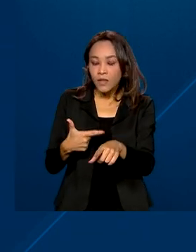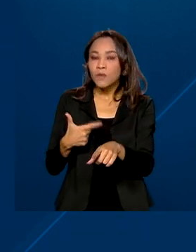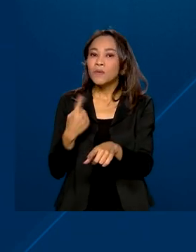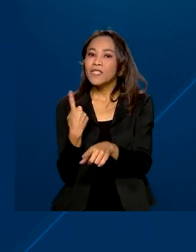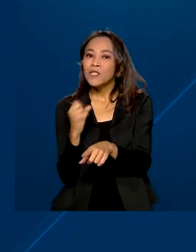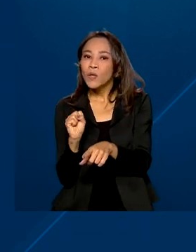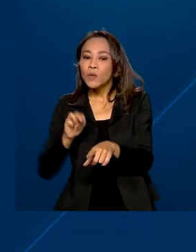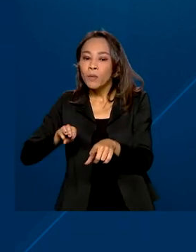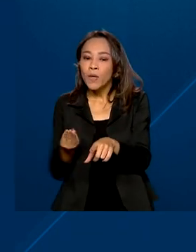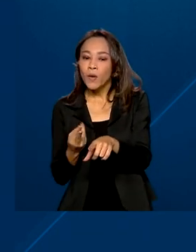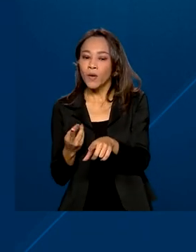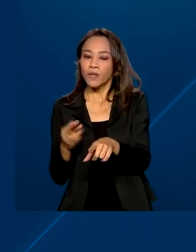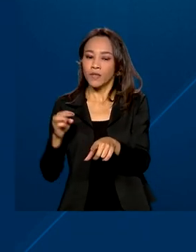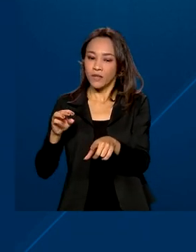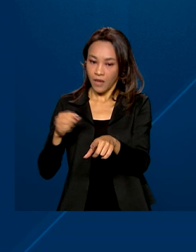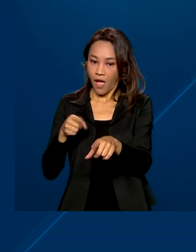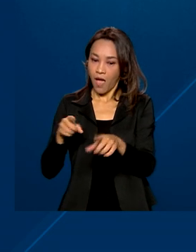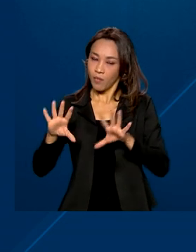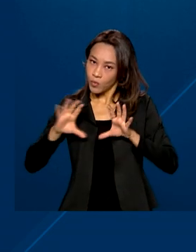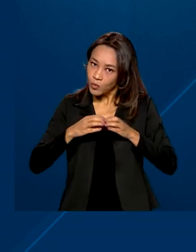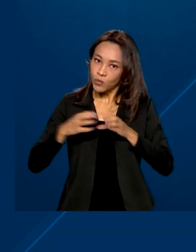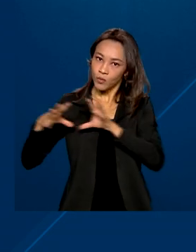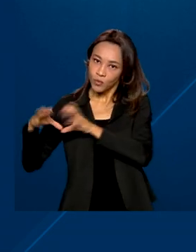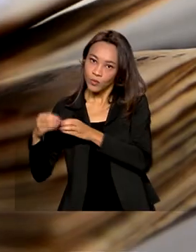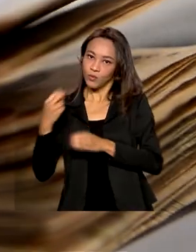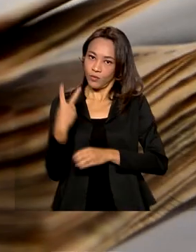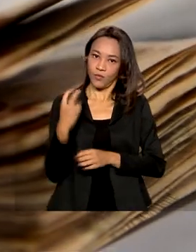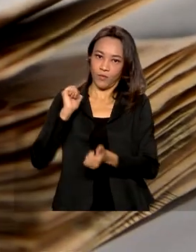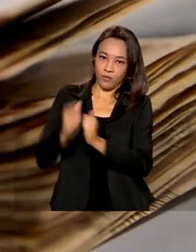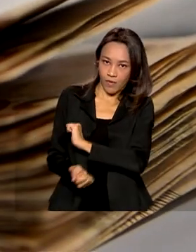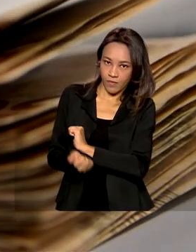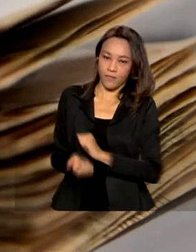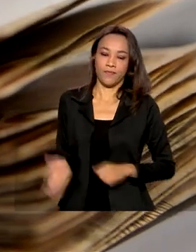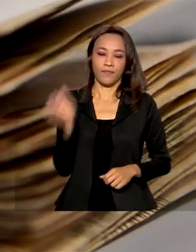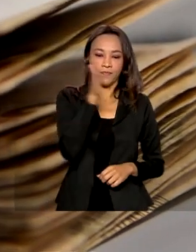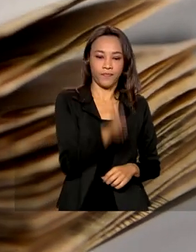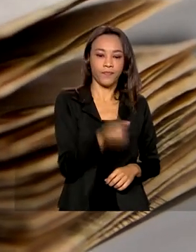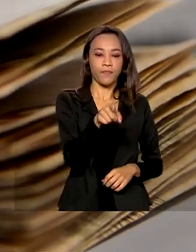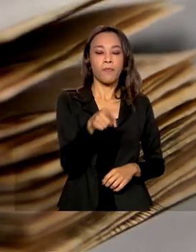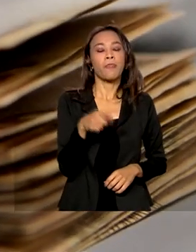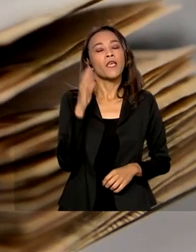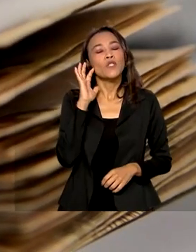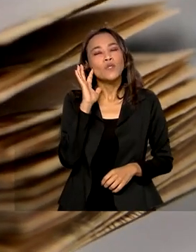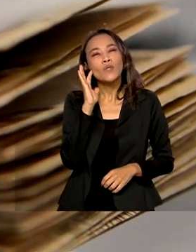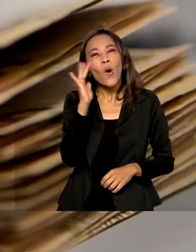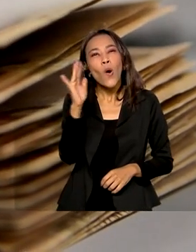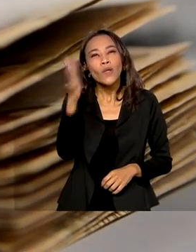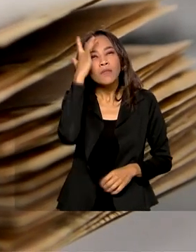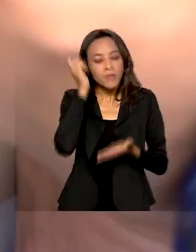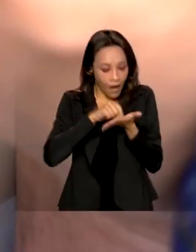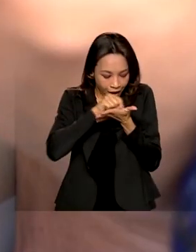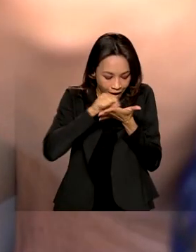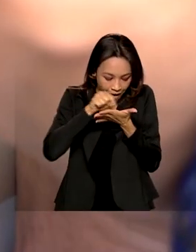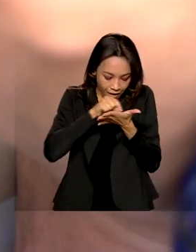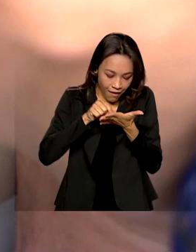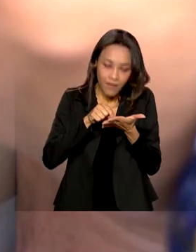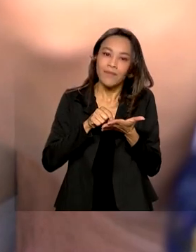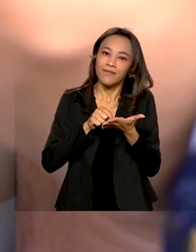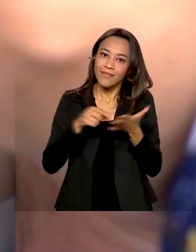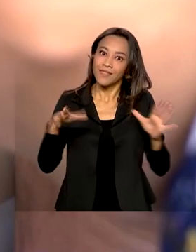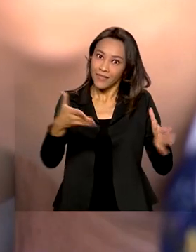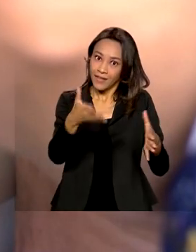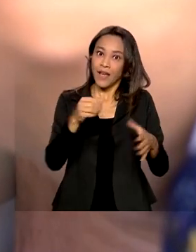milhões foram para os comitês olímpicos e paralímpicos além de alimentar os sonhos dos apostadores das loterias